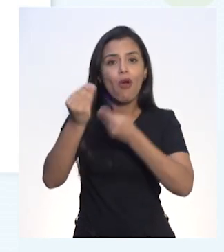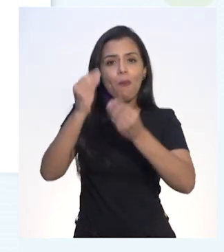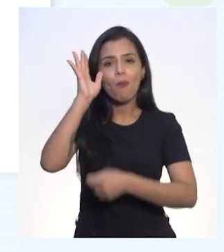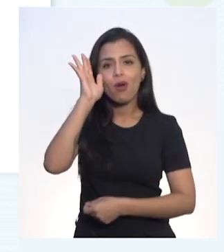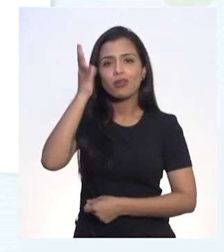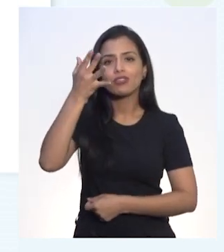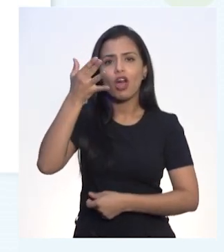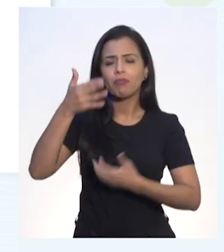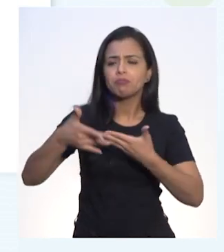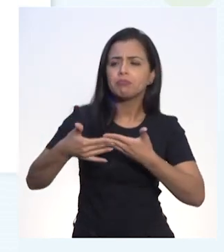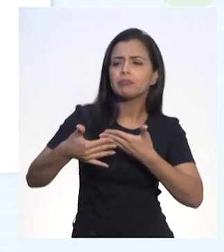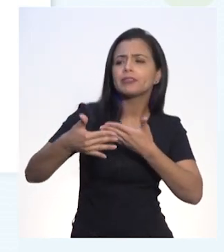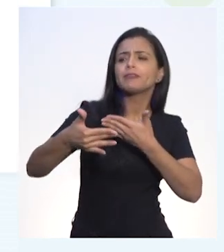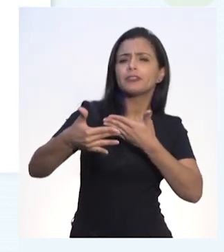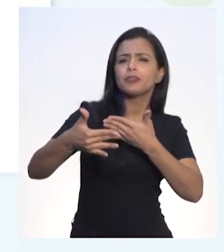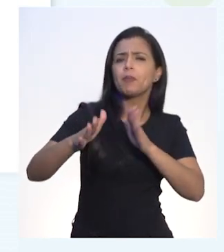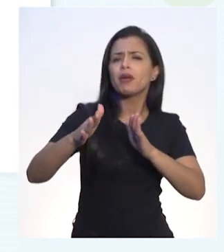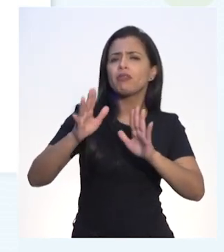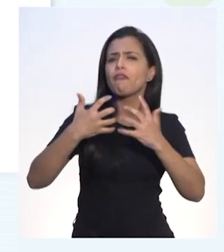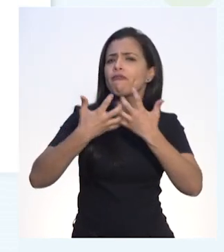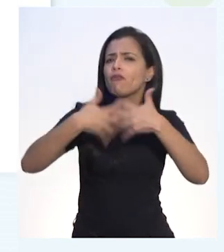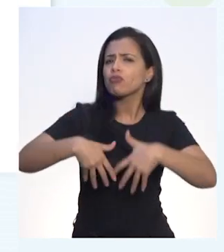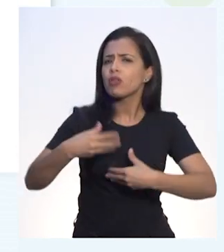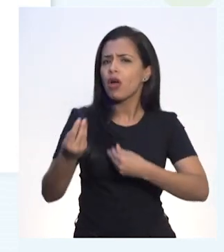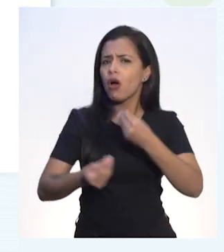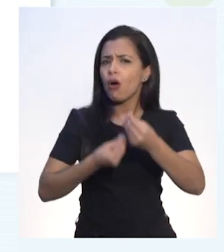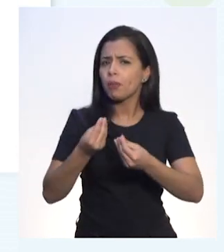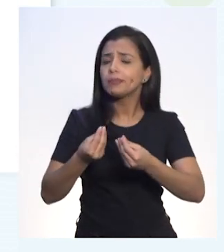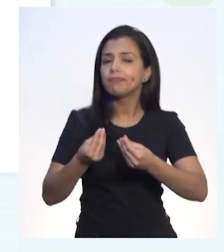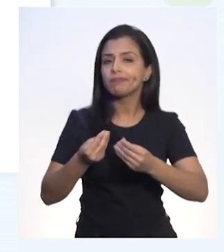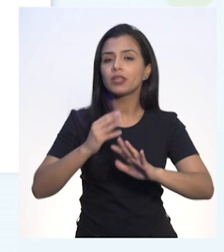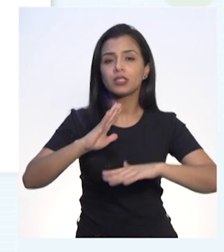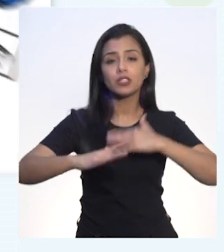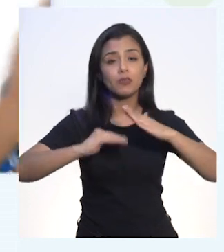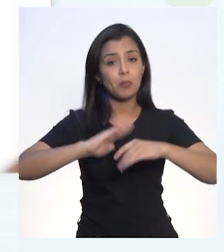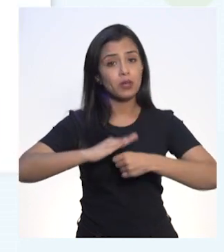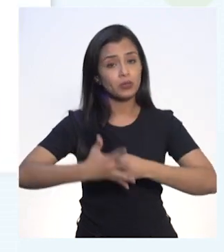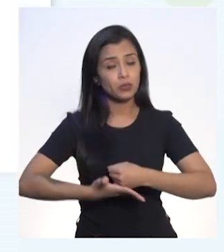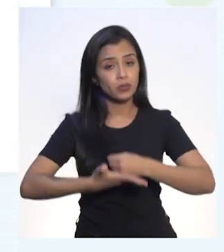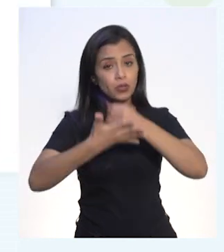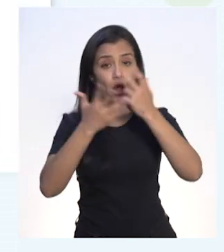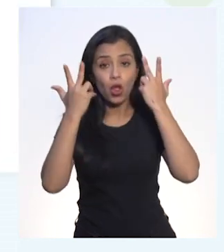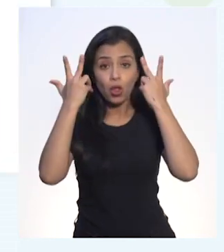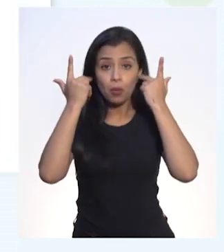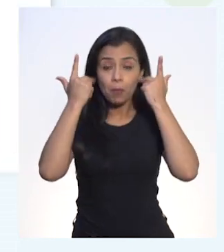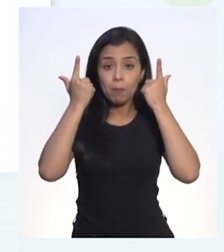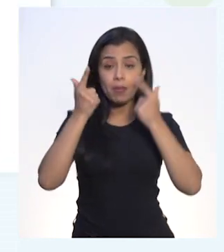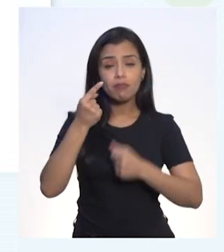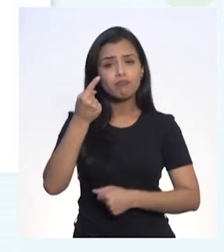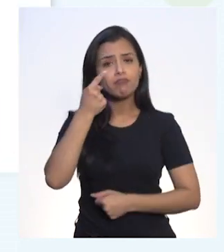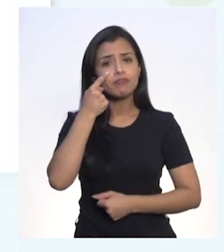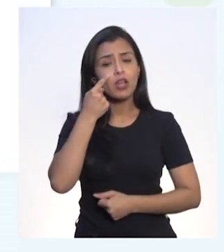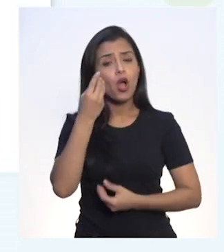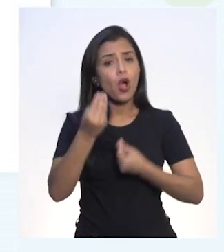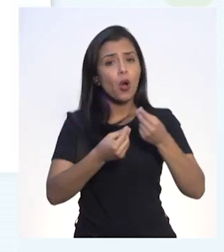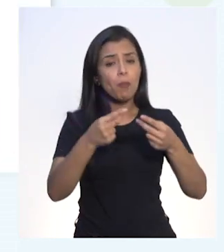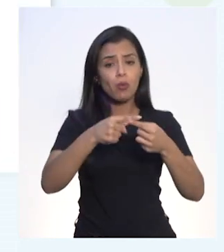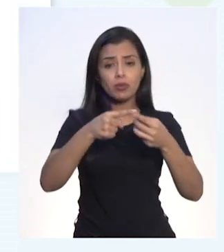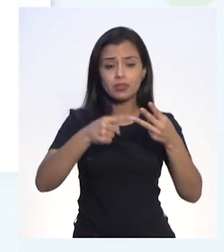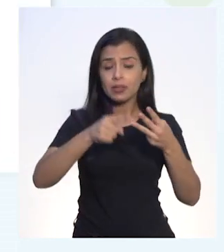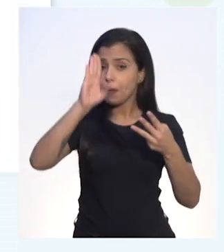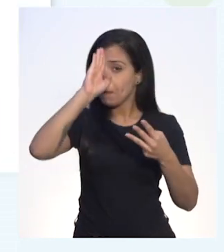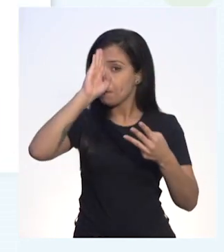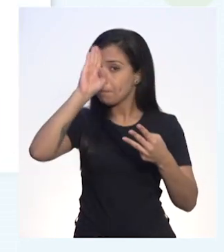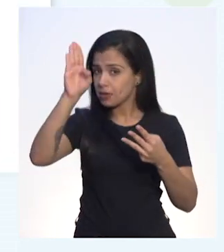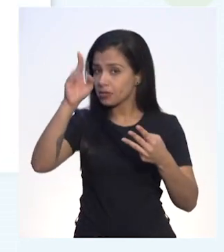Então, como isso funciona? O desenvolvimento sustentável normalmente é visto como tendo 3 elementos